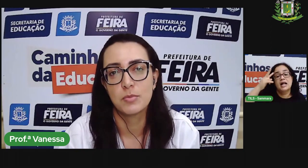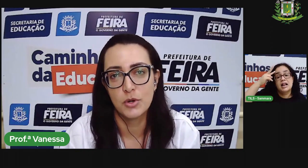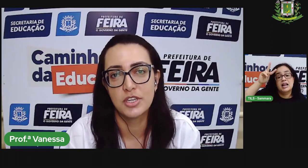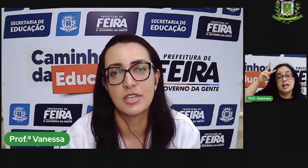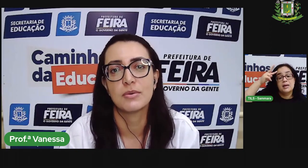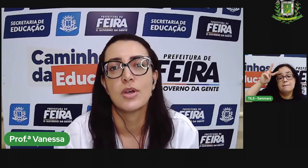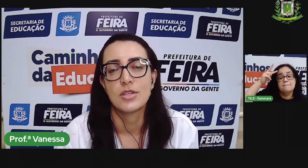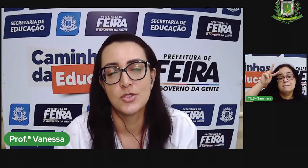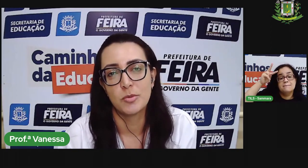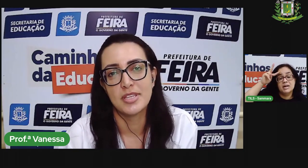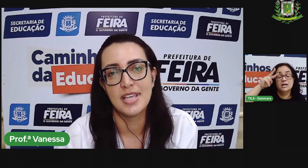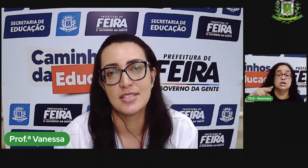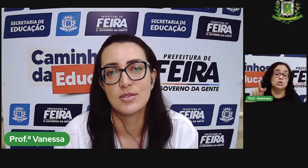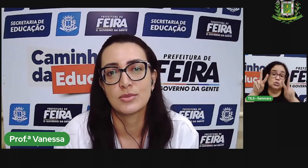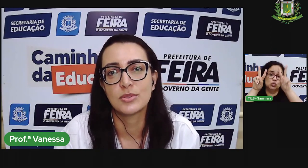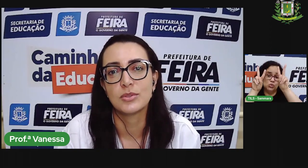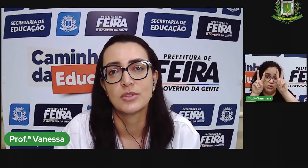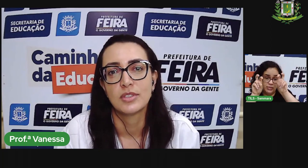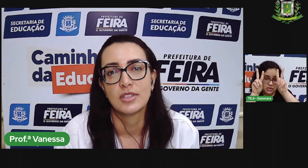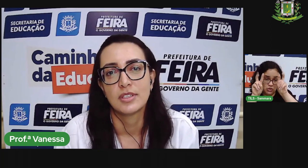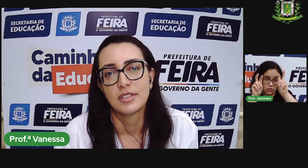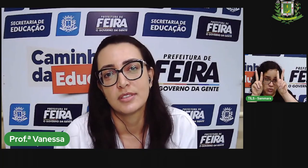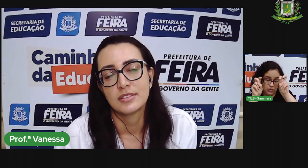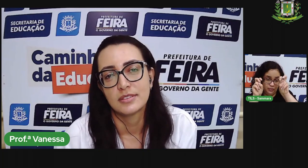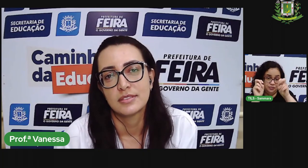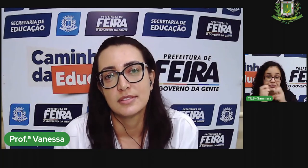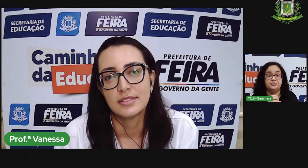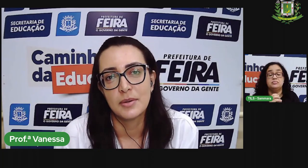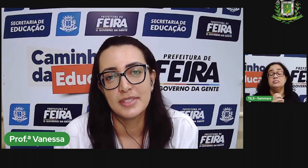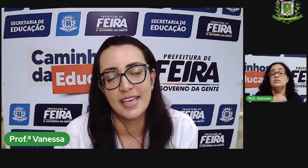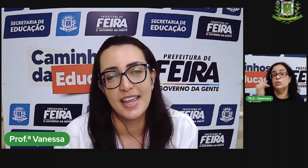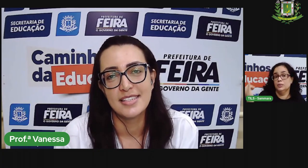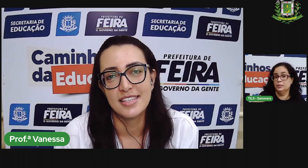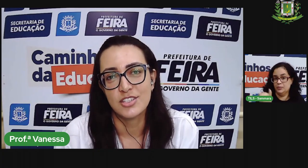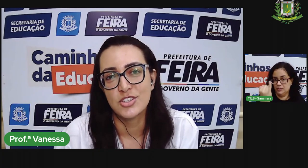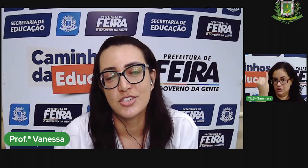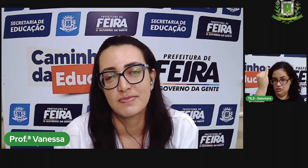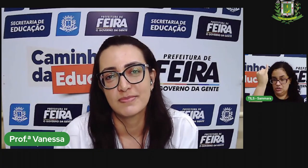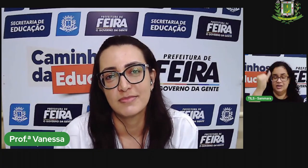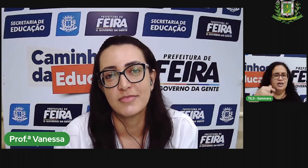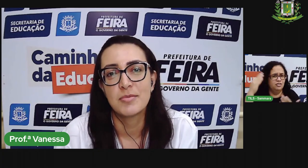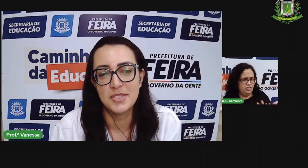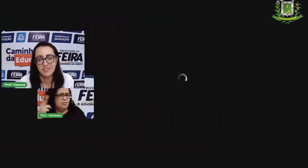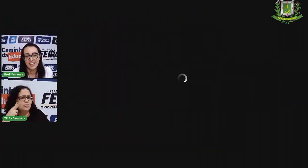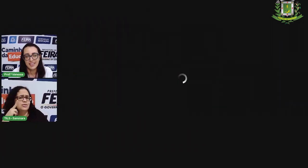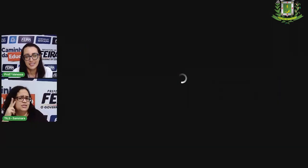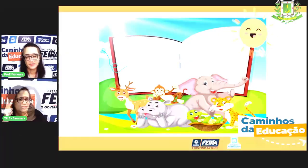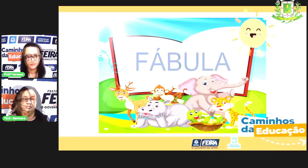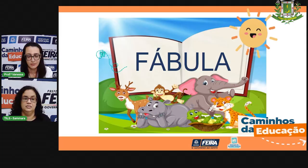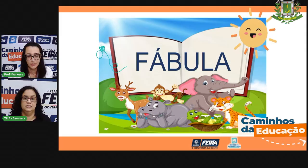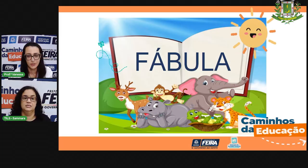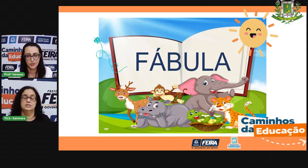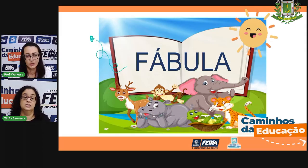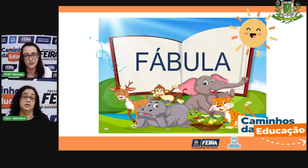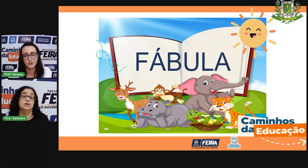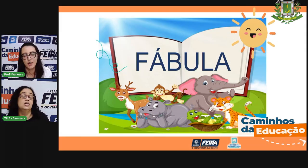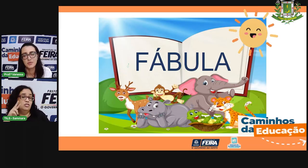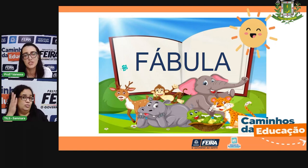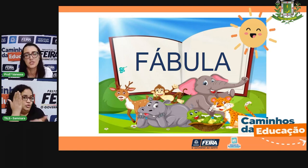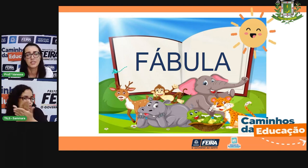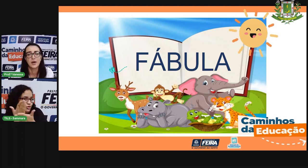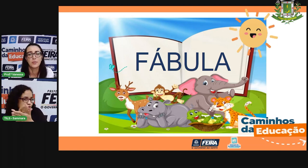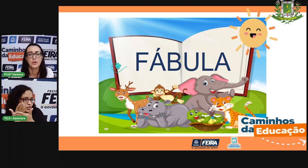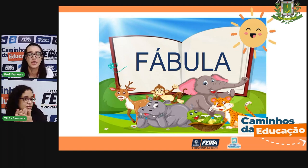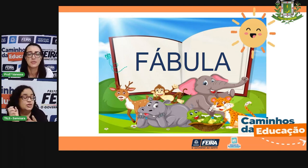lembrar um pouquinho, sobre esse assunto. Tão interessante. Vamos ver? Pronto.